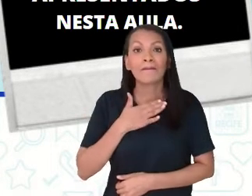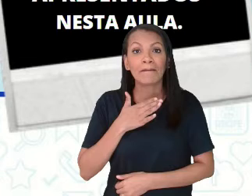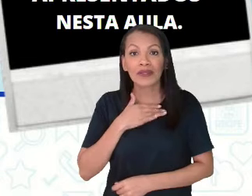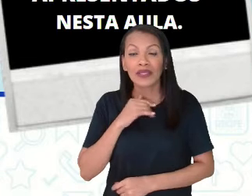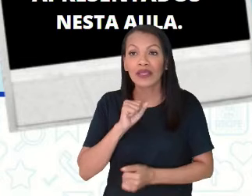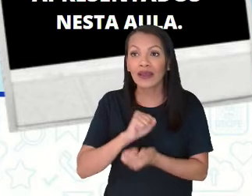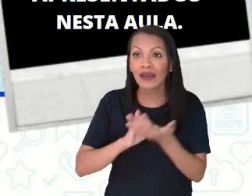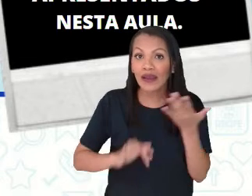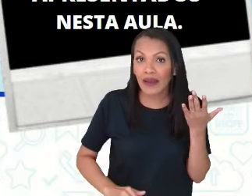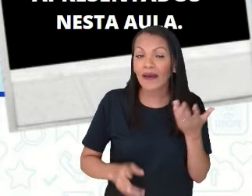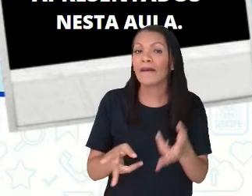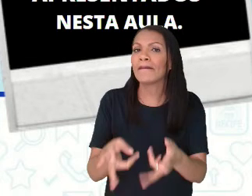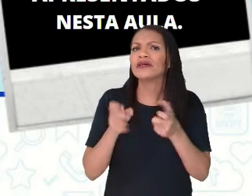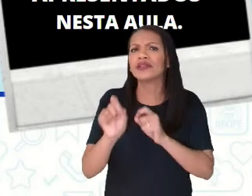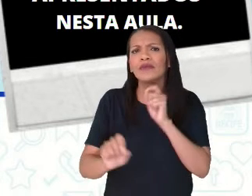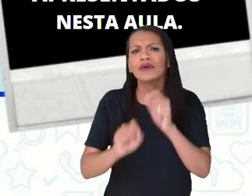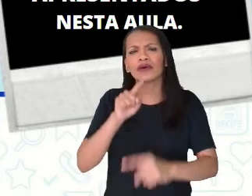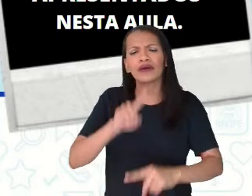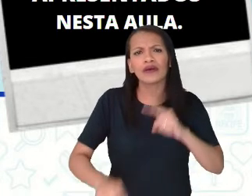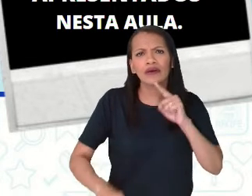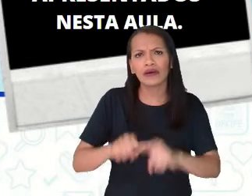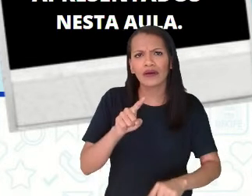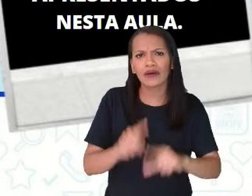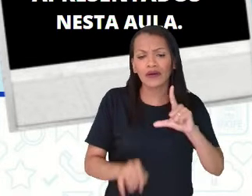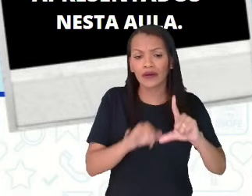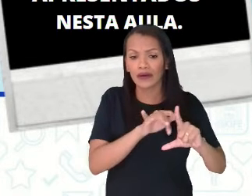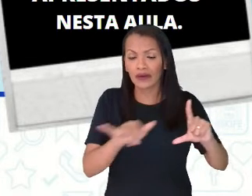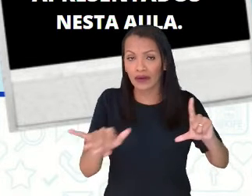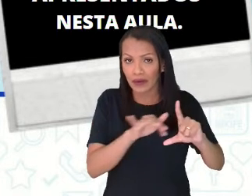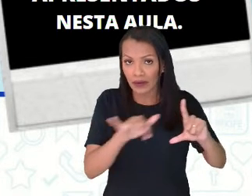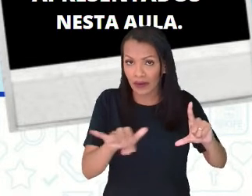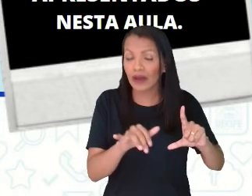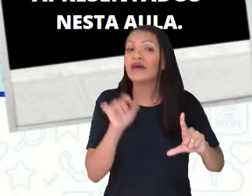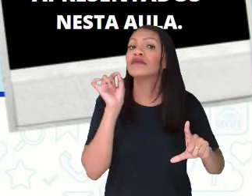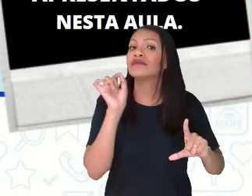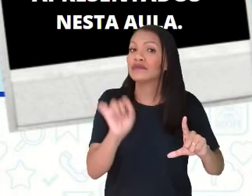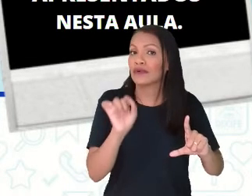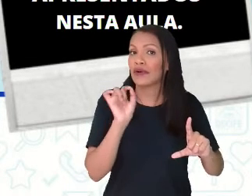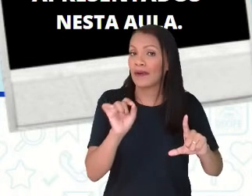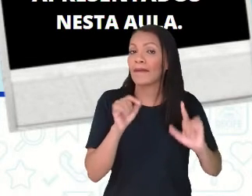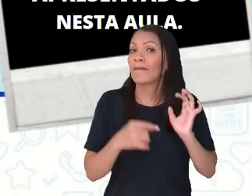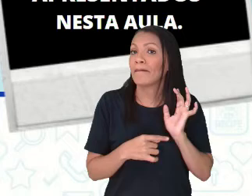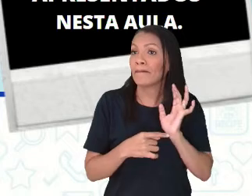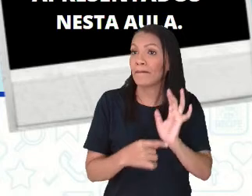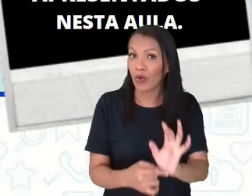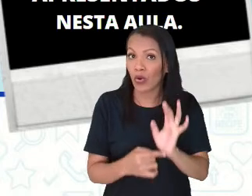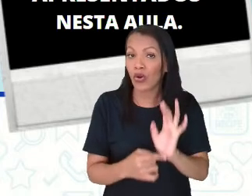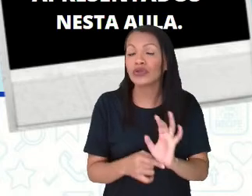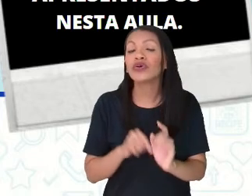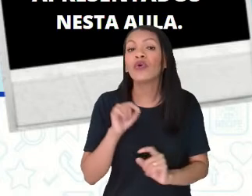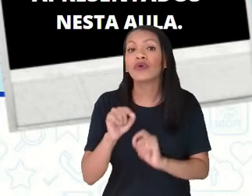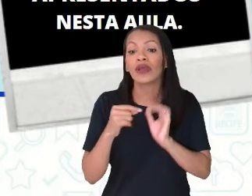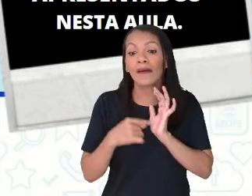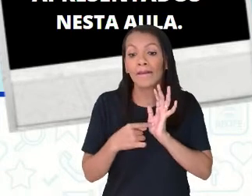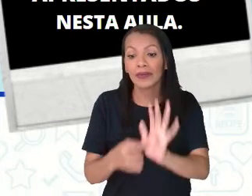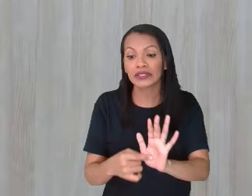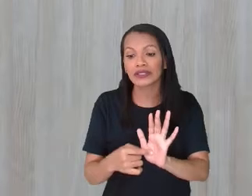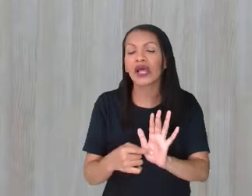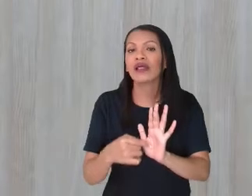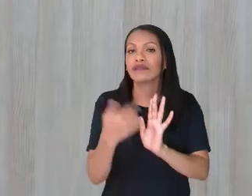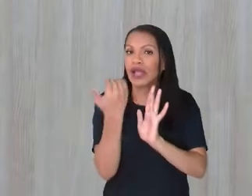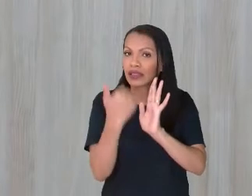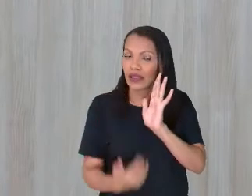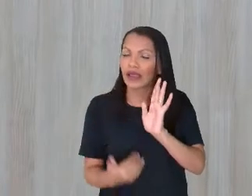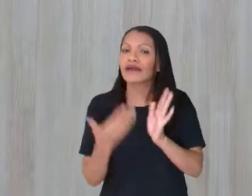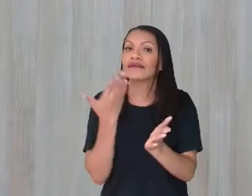essa, ó. Observe os instrumentos que aparecem no QR Code e marque os que foram apresentados nessa aula. Então fica para vocês aí